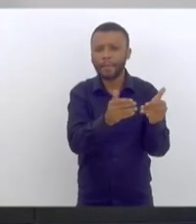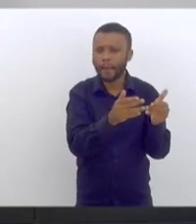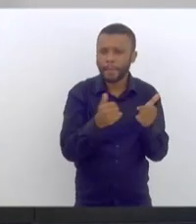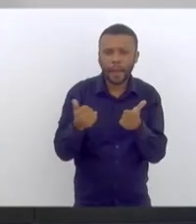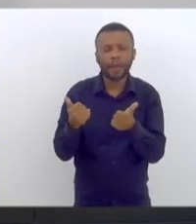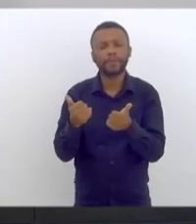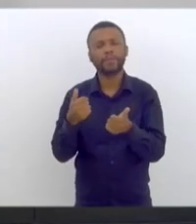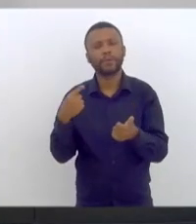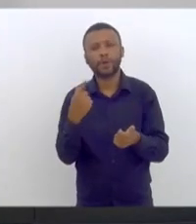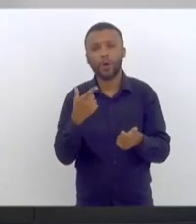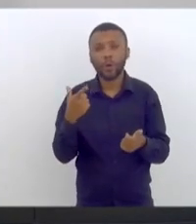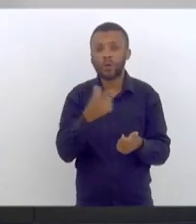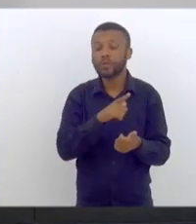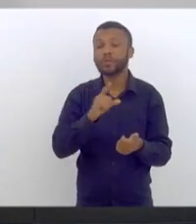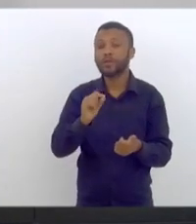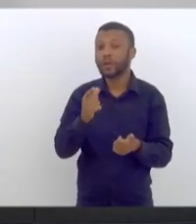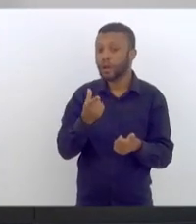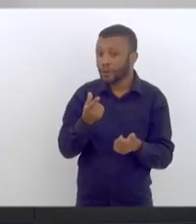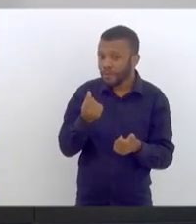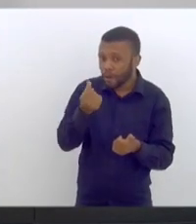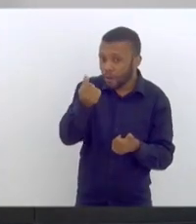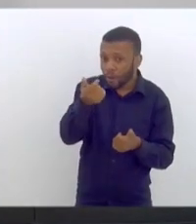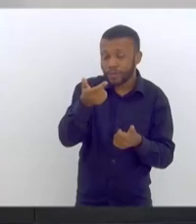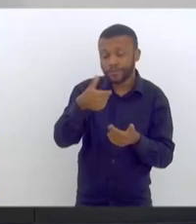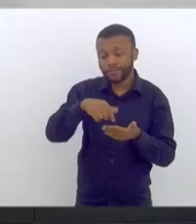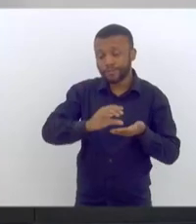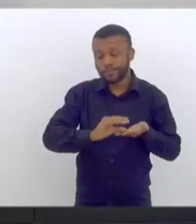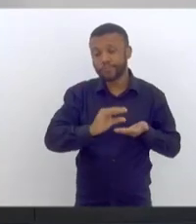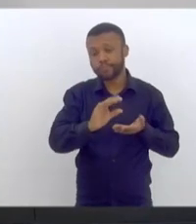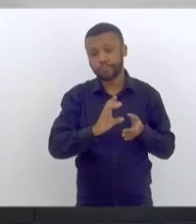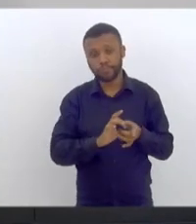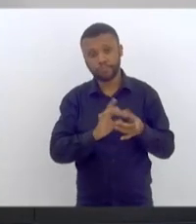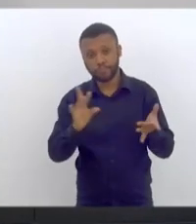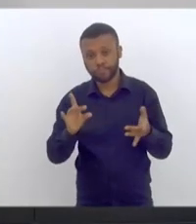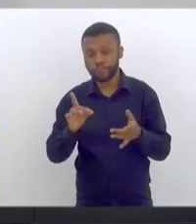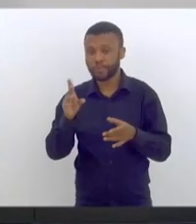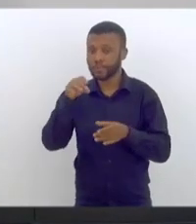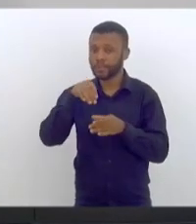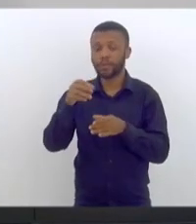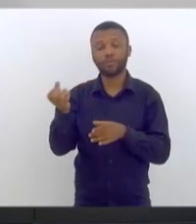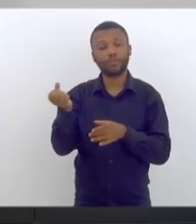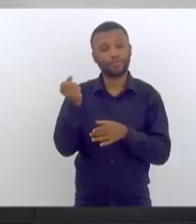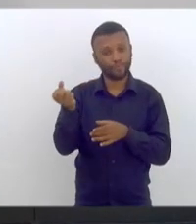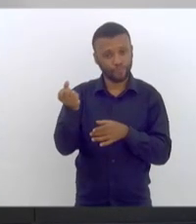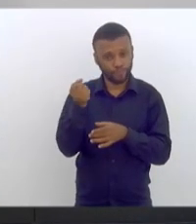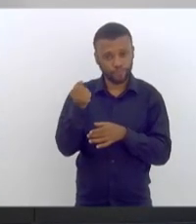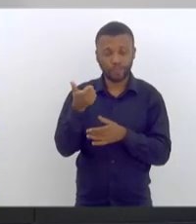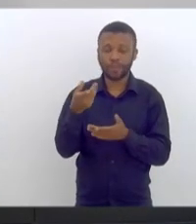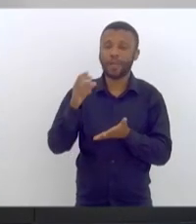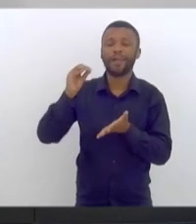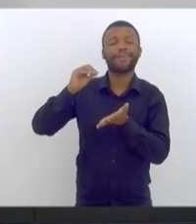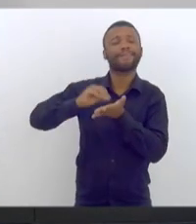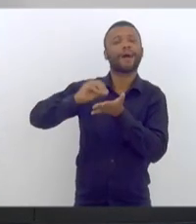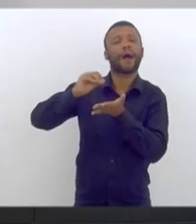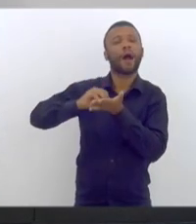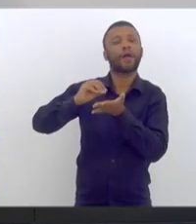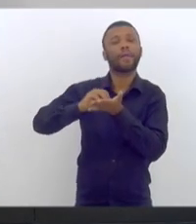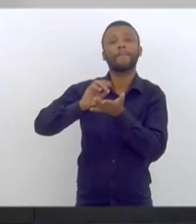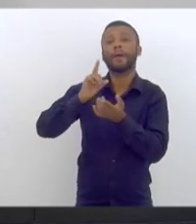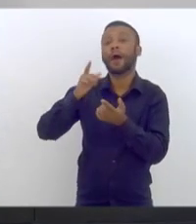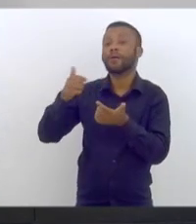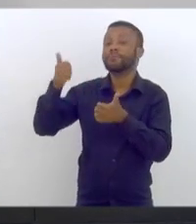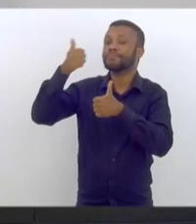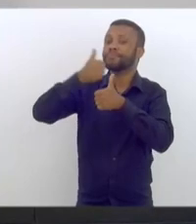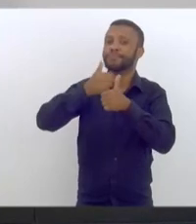o ponto que os valores disponíveis no fundo sejam insuficiente para ser as demandas